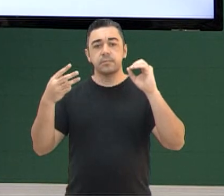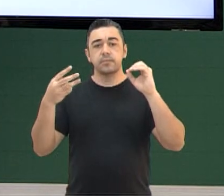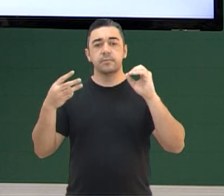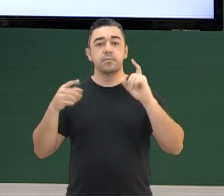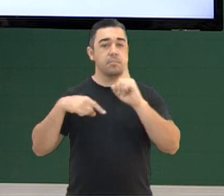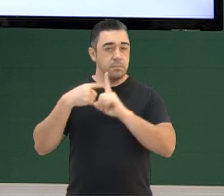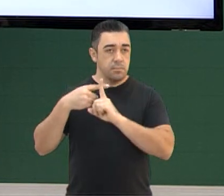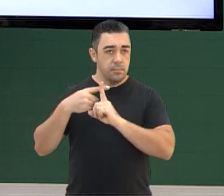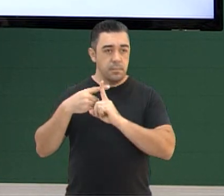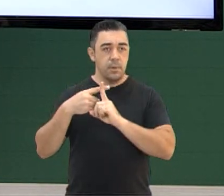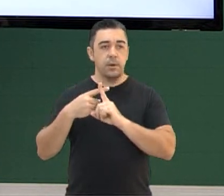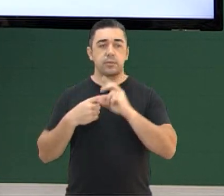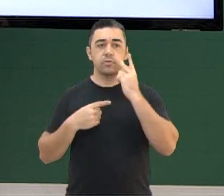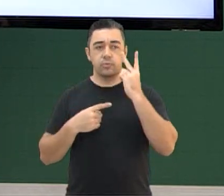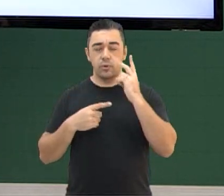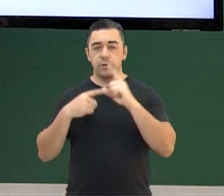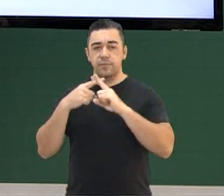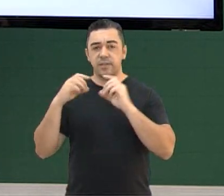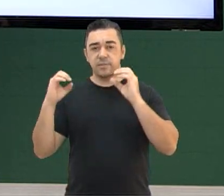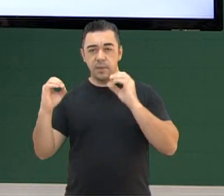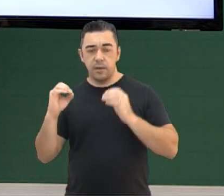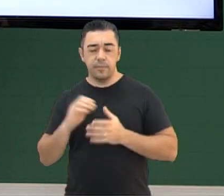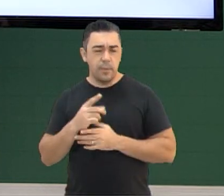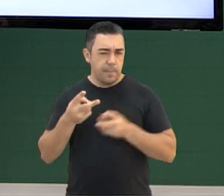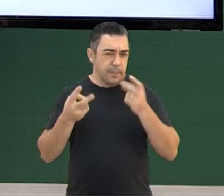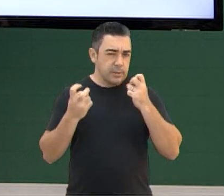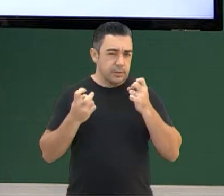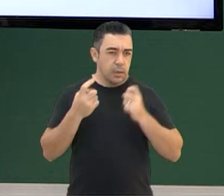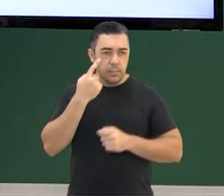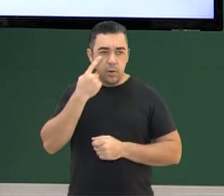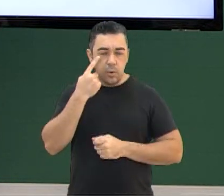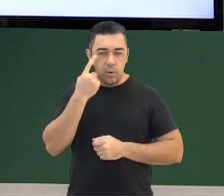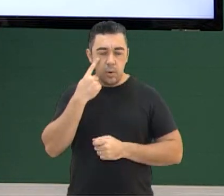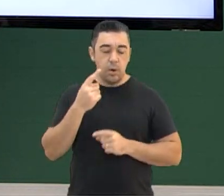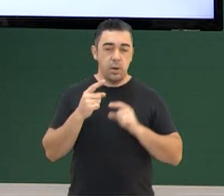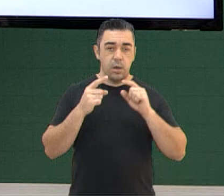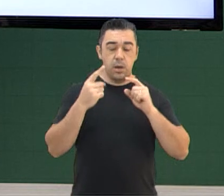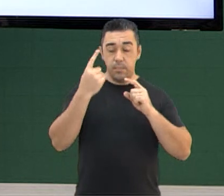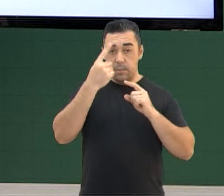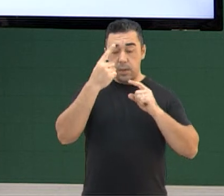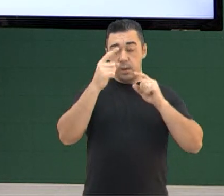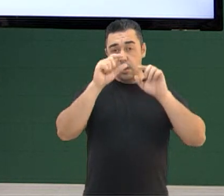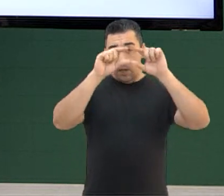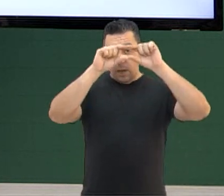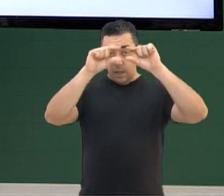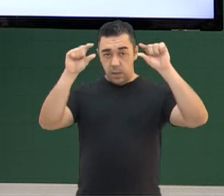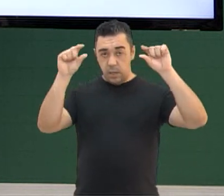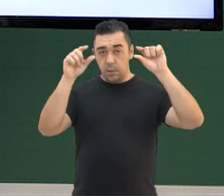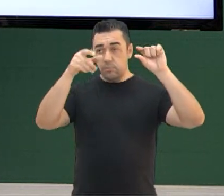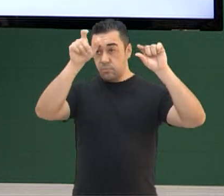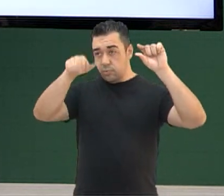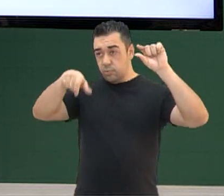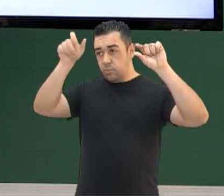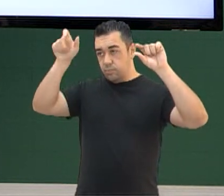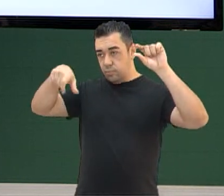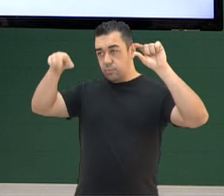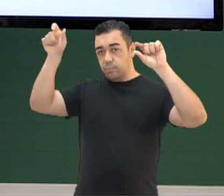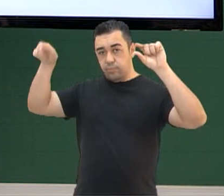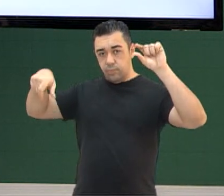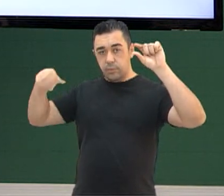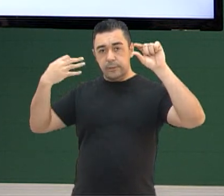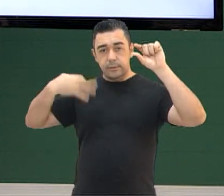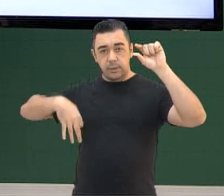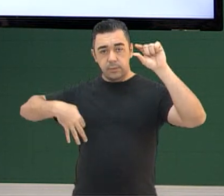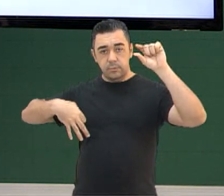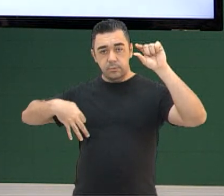3 mais 2 vezes 0. Então, perceba que eu peguei a primeira linha dessa matriz e multipliquei por cada coluna